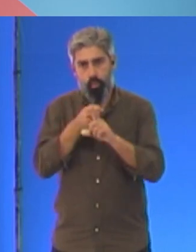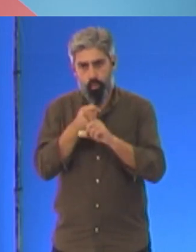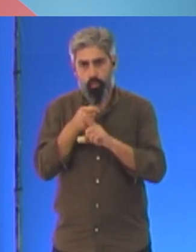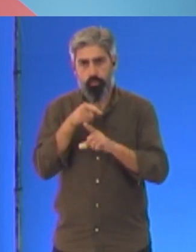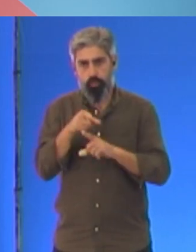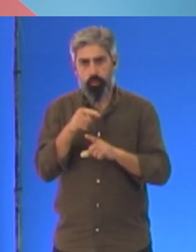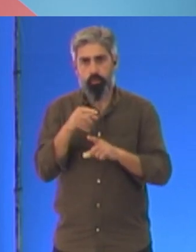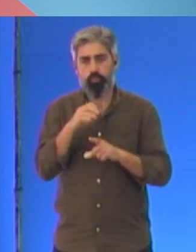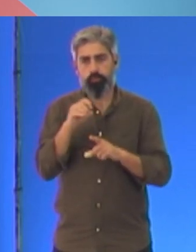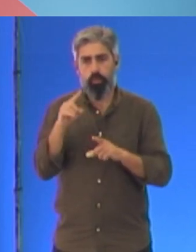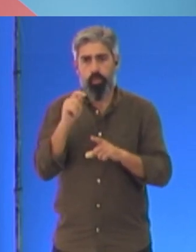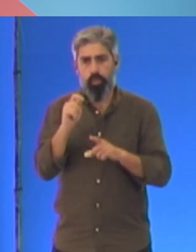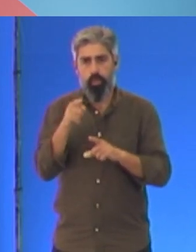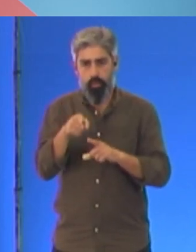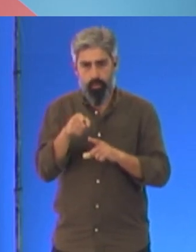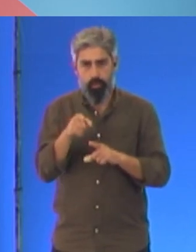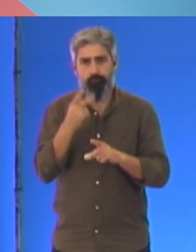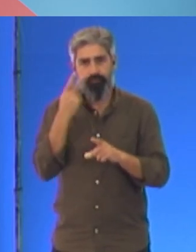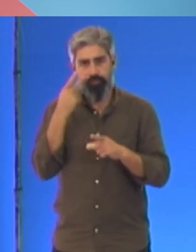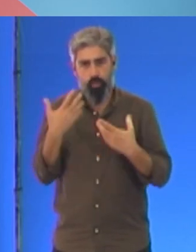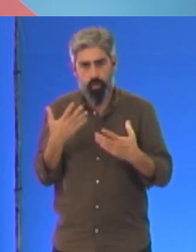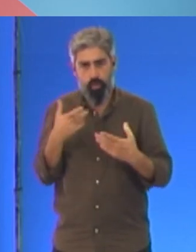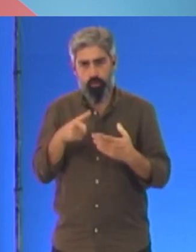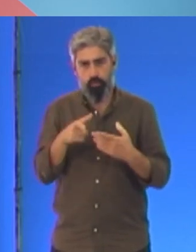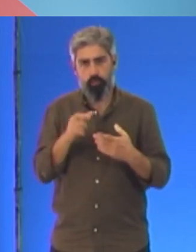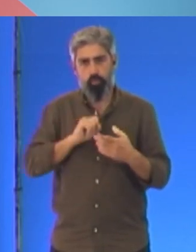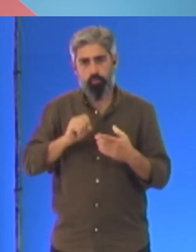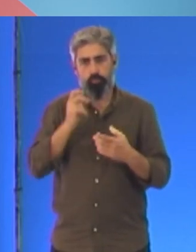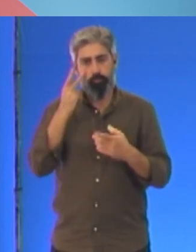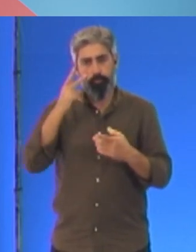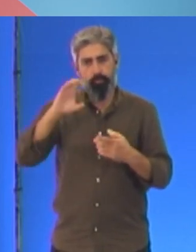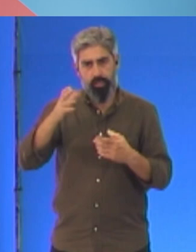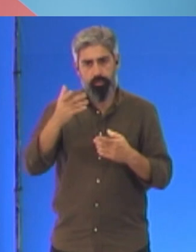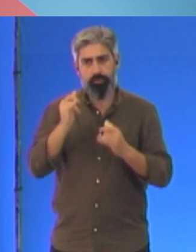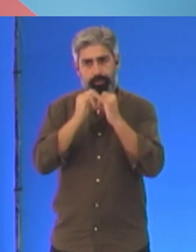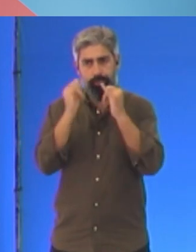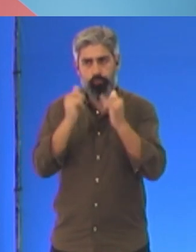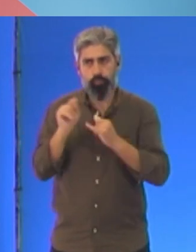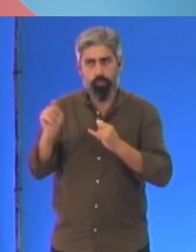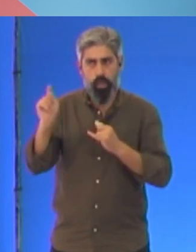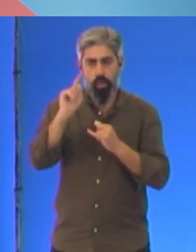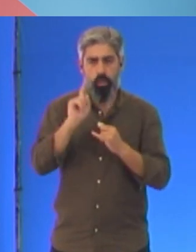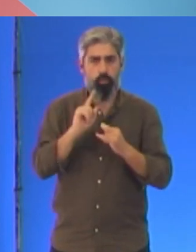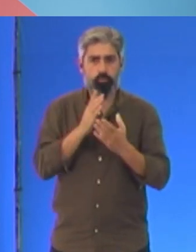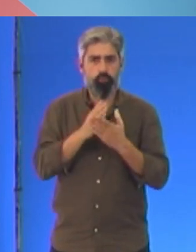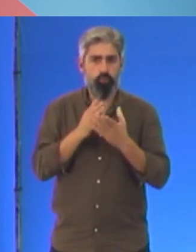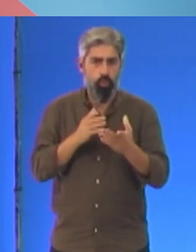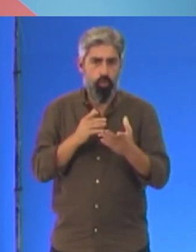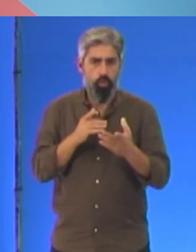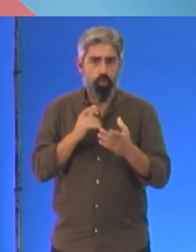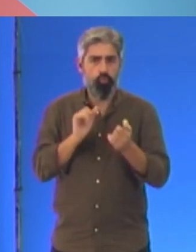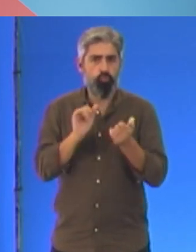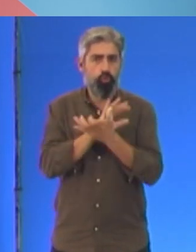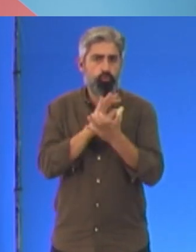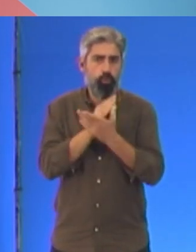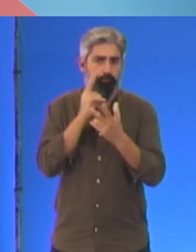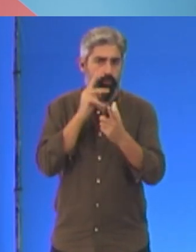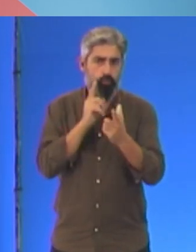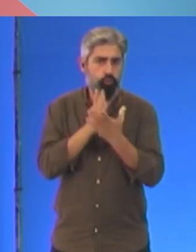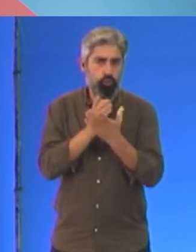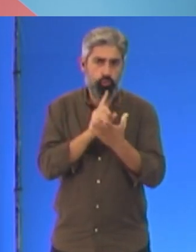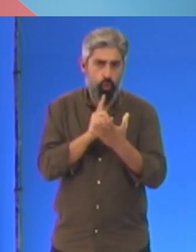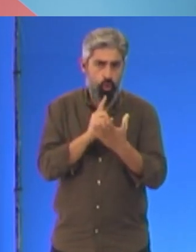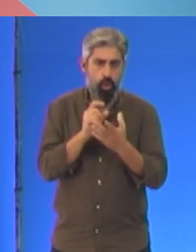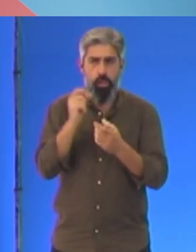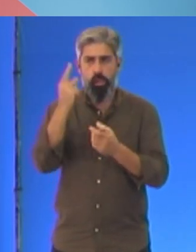o que estamos a viver no nosso país internacionalmente está muito para a lei daquilo que passa dos jornais muito para a